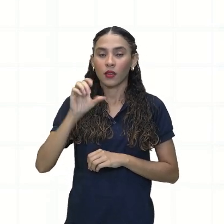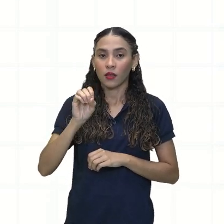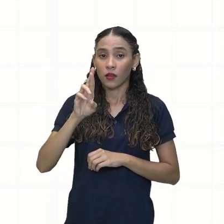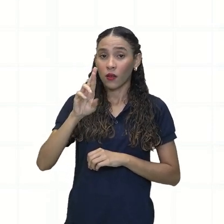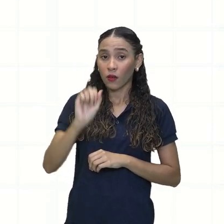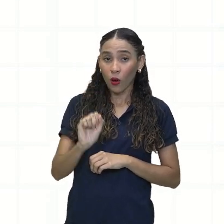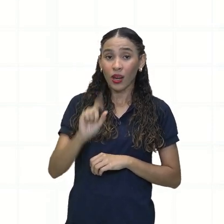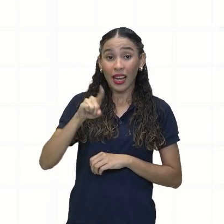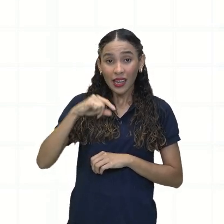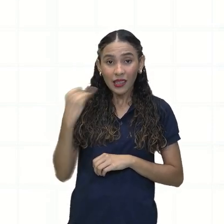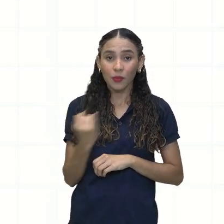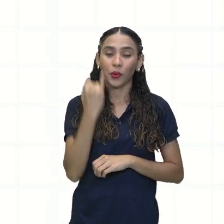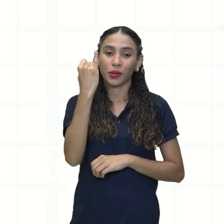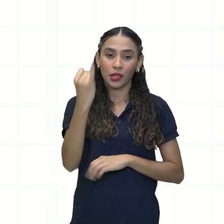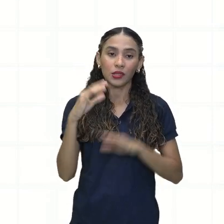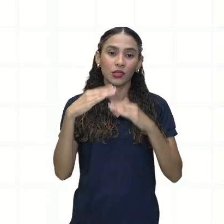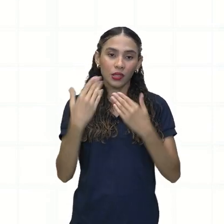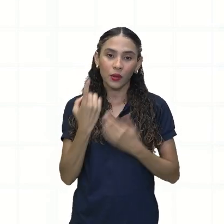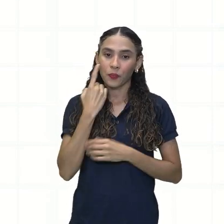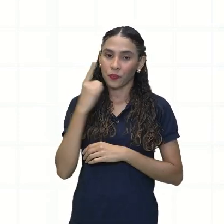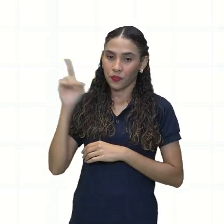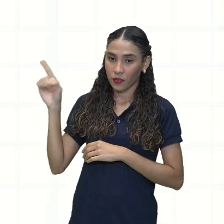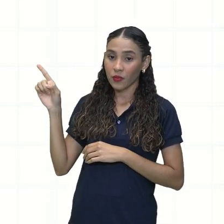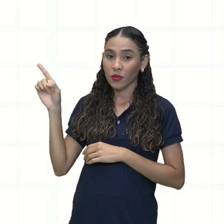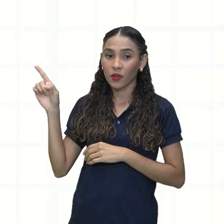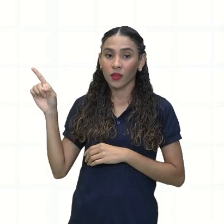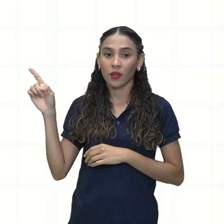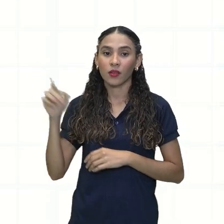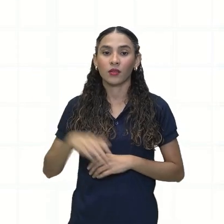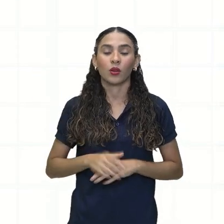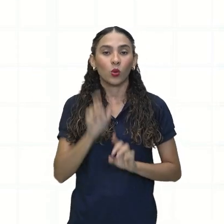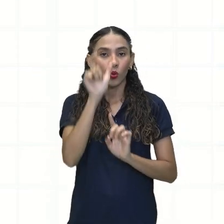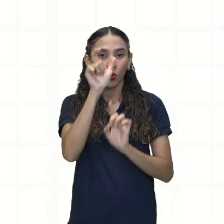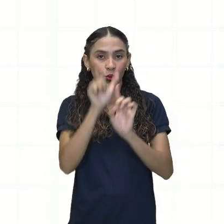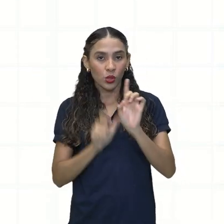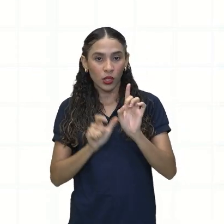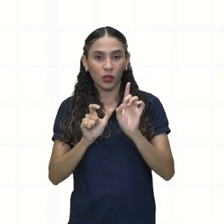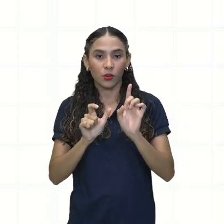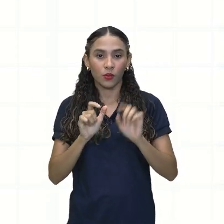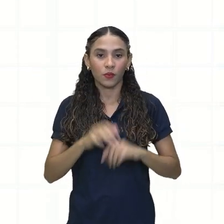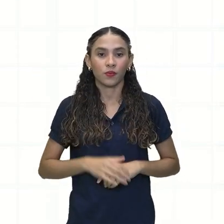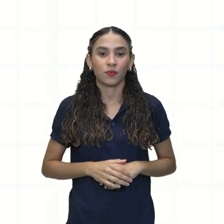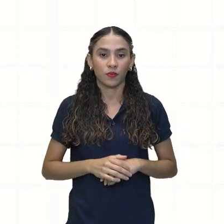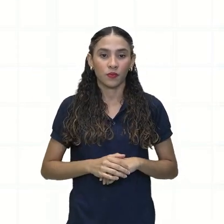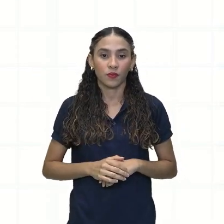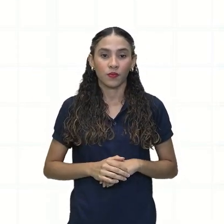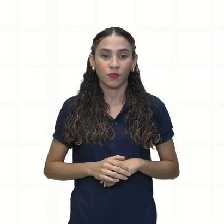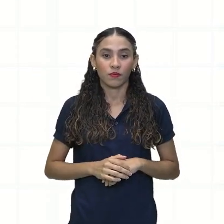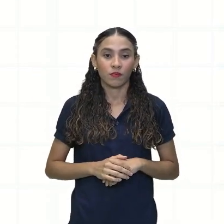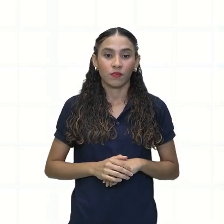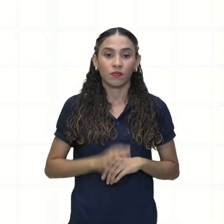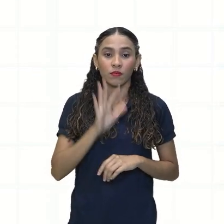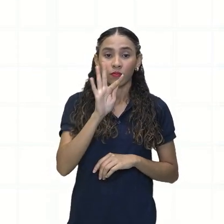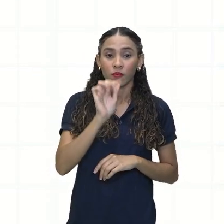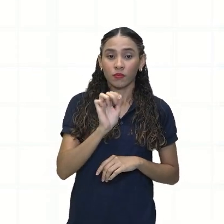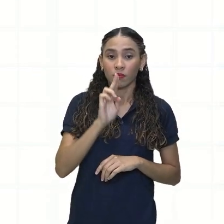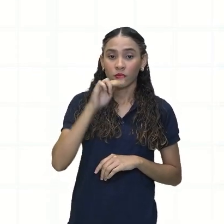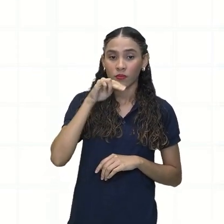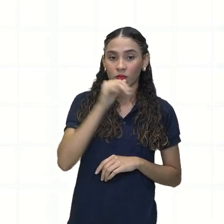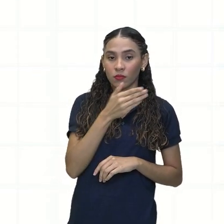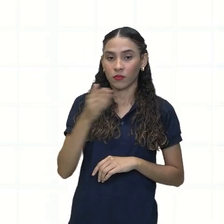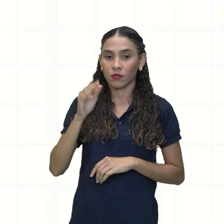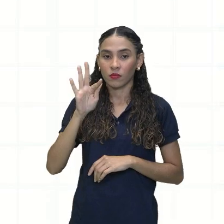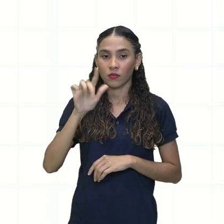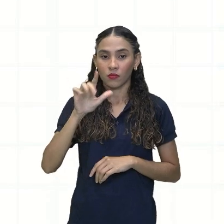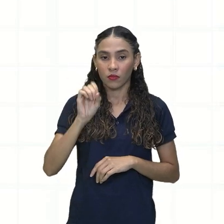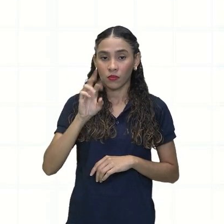Então, fauna e flora são, aqui, né? Esse termo fauna e flora é o sujeito desta